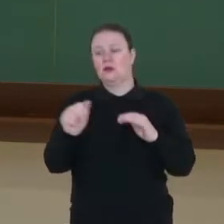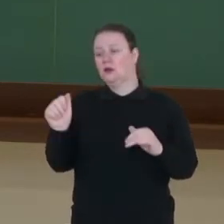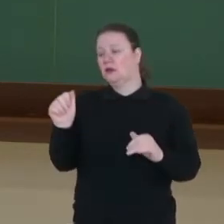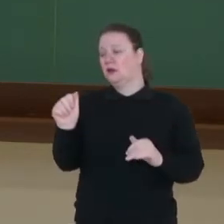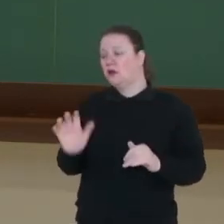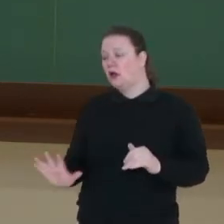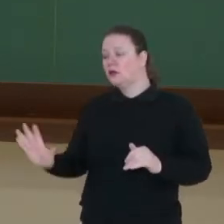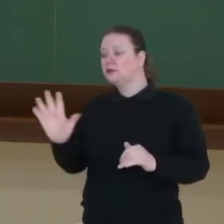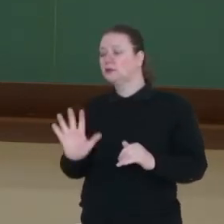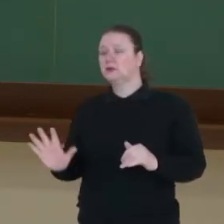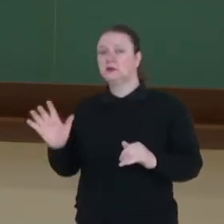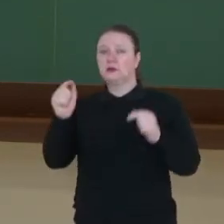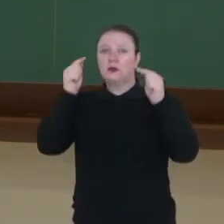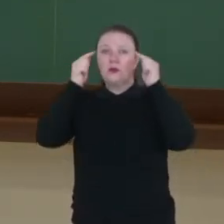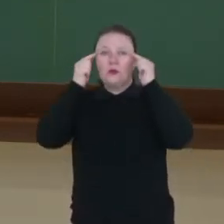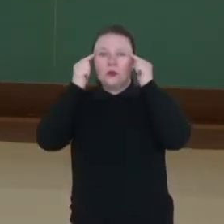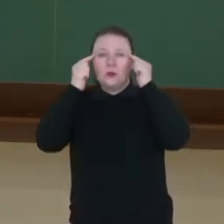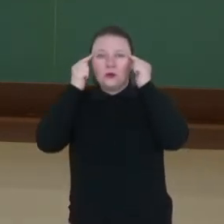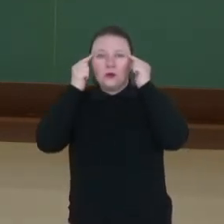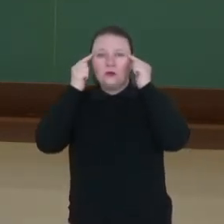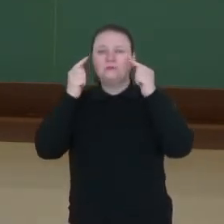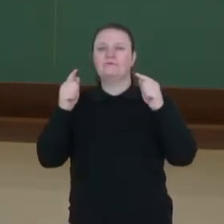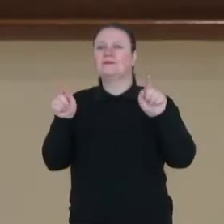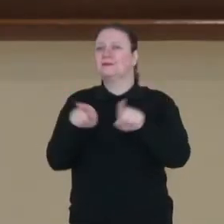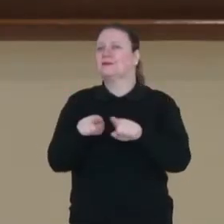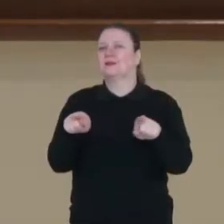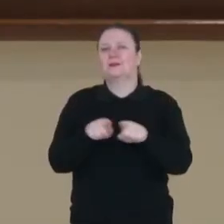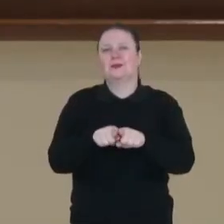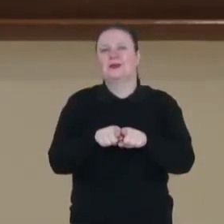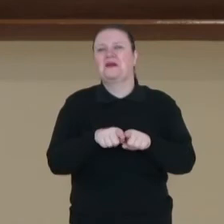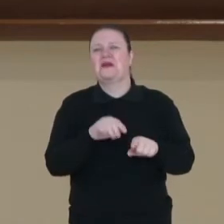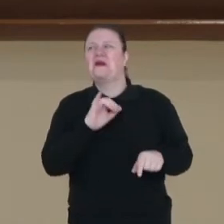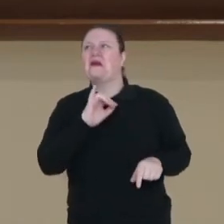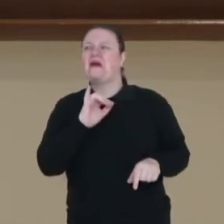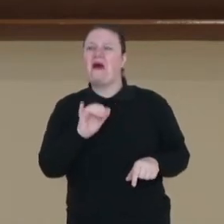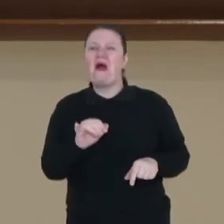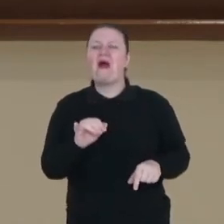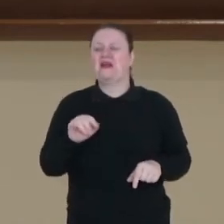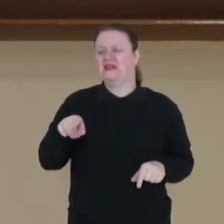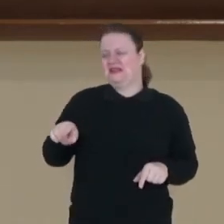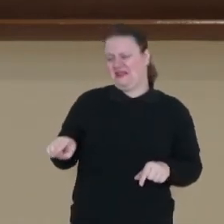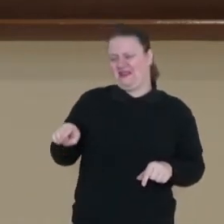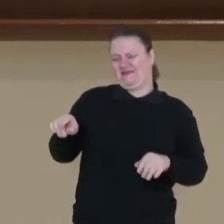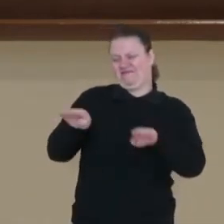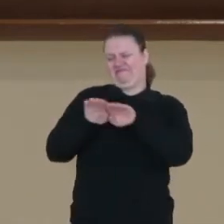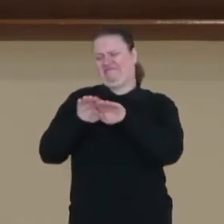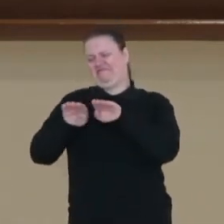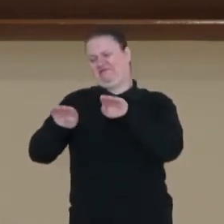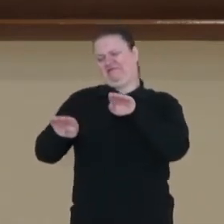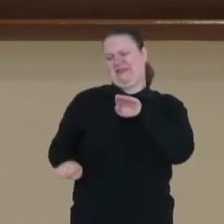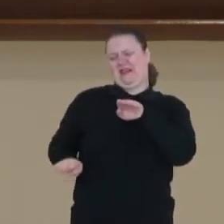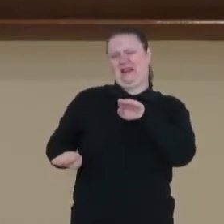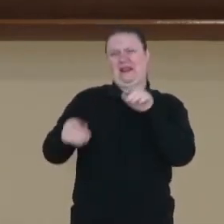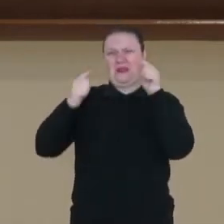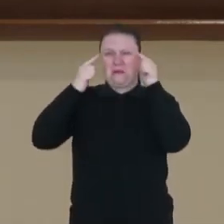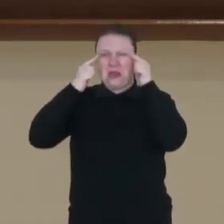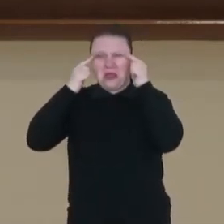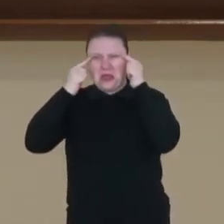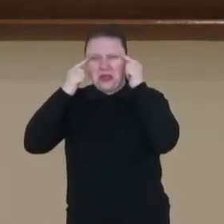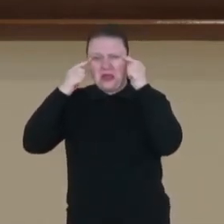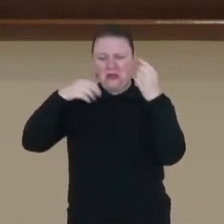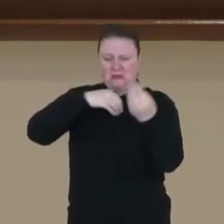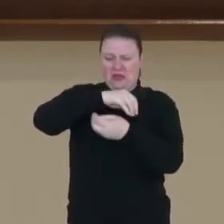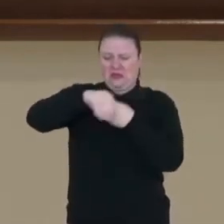né, os orientais. Também eles diziam que eram inferiores os mestiços, aqueles que